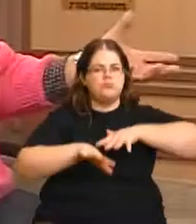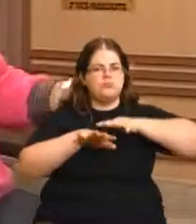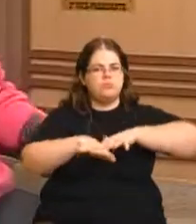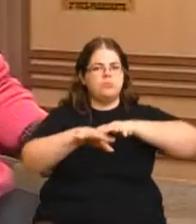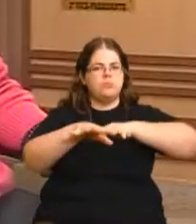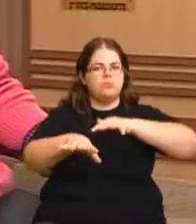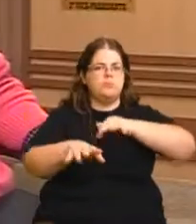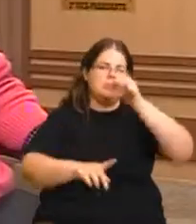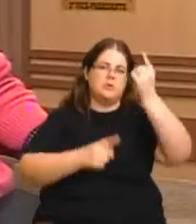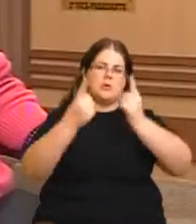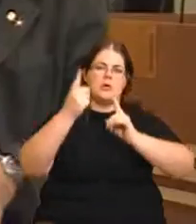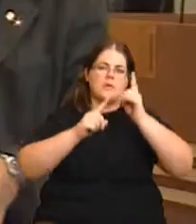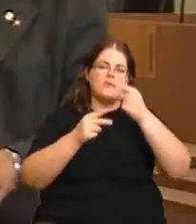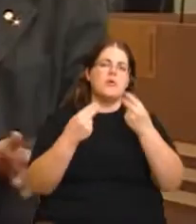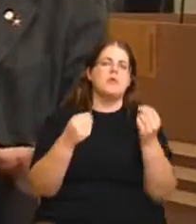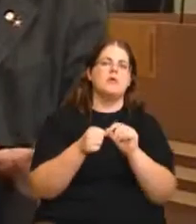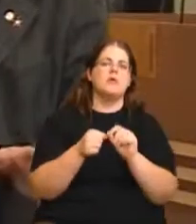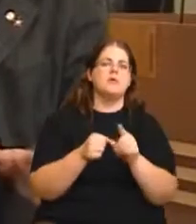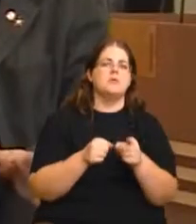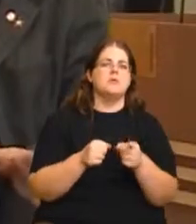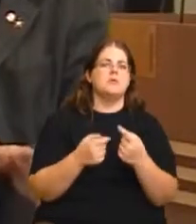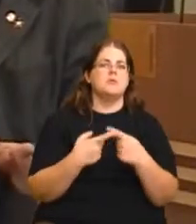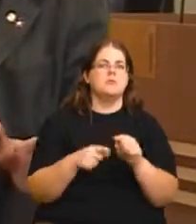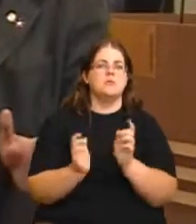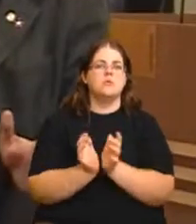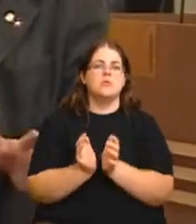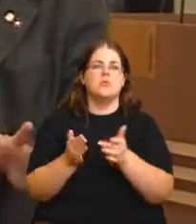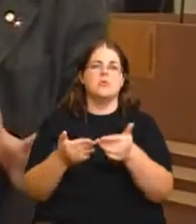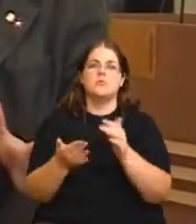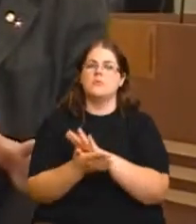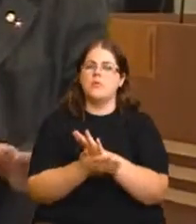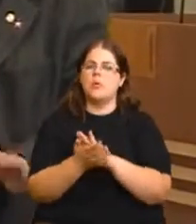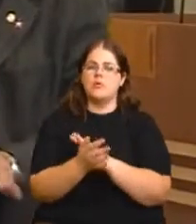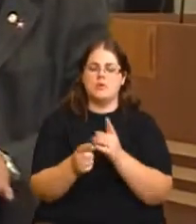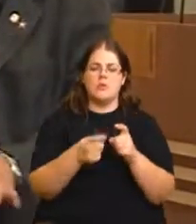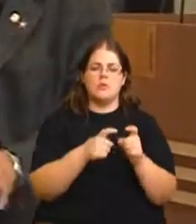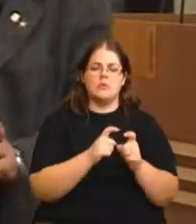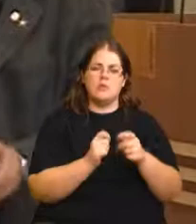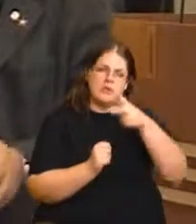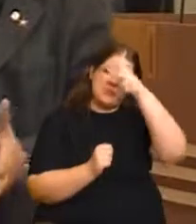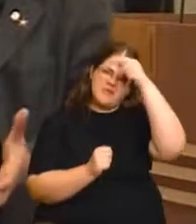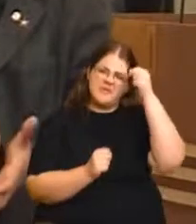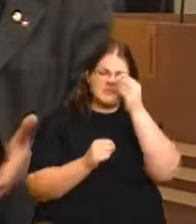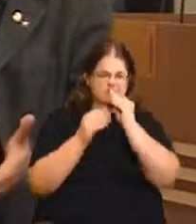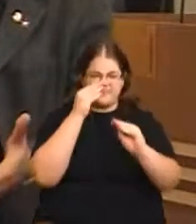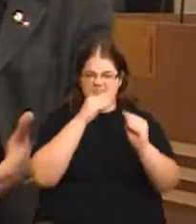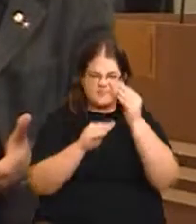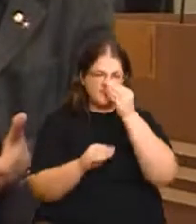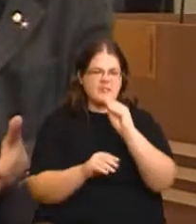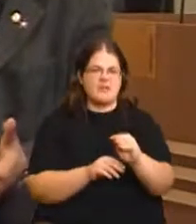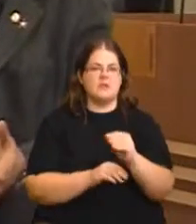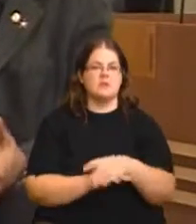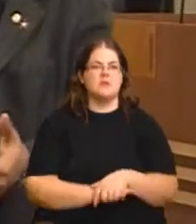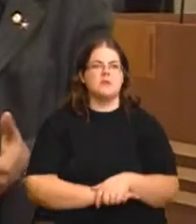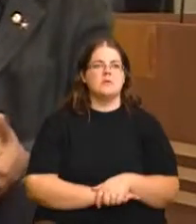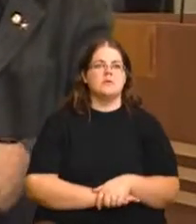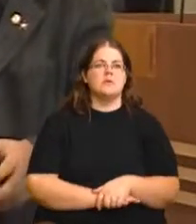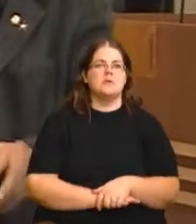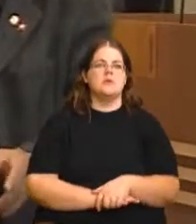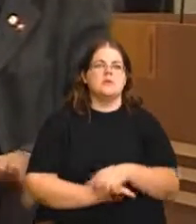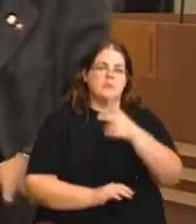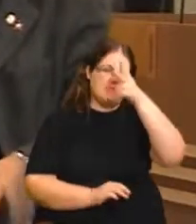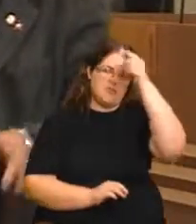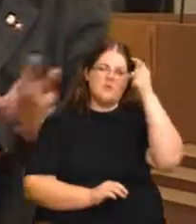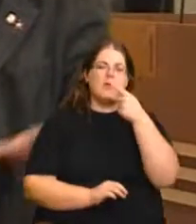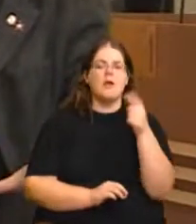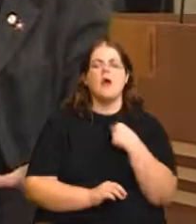praticamente cessaram. Esvaziaram e terminou, né? A comissão não se reúne mais, né? É mais chamada, o prefeito... Eu acho que às vezes o prefeito faz a opção de, olha, vamos fazer